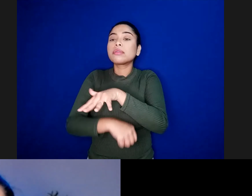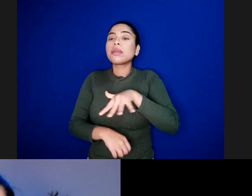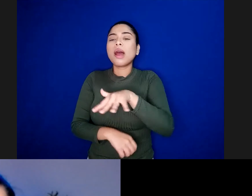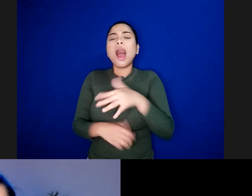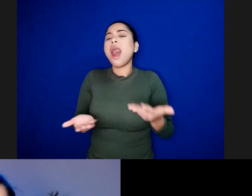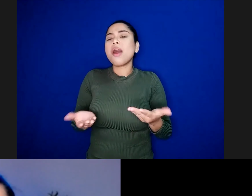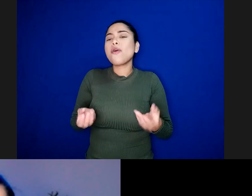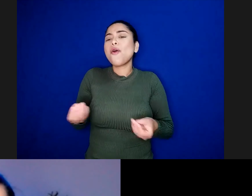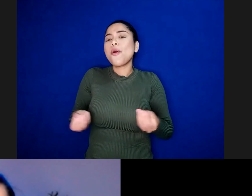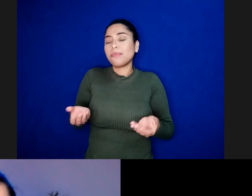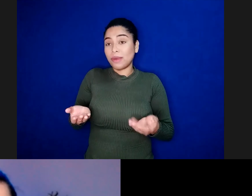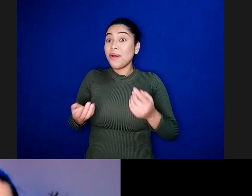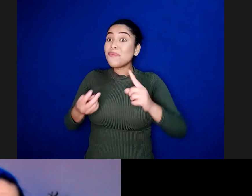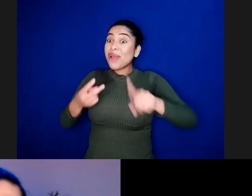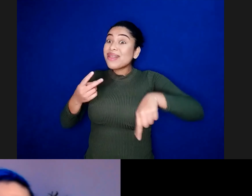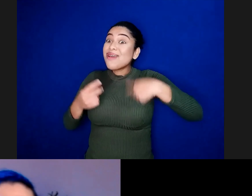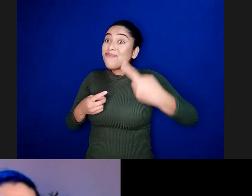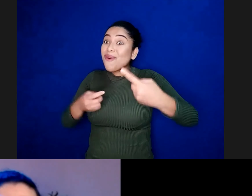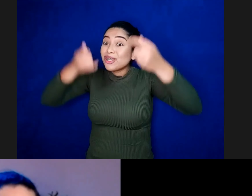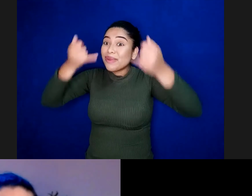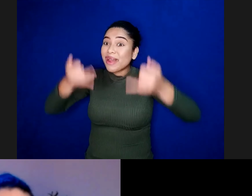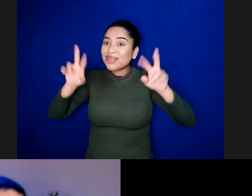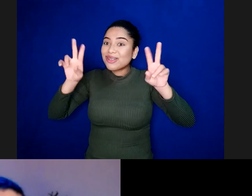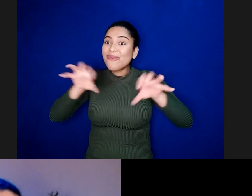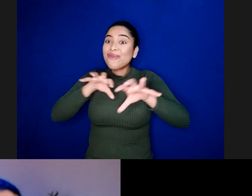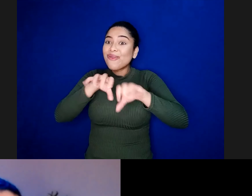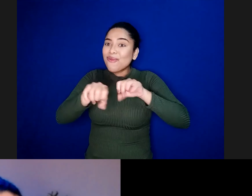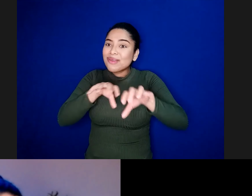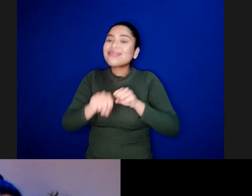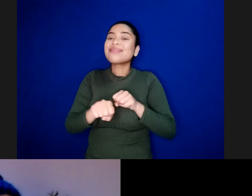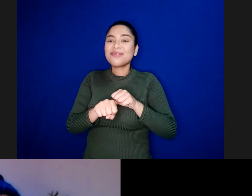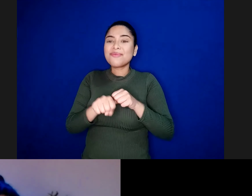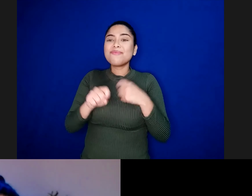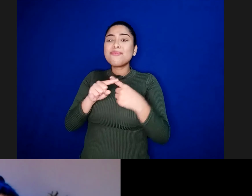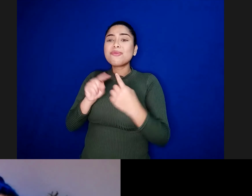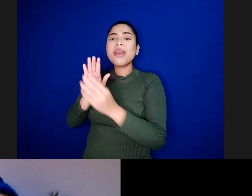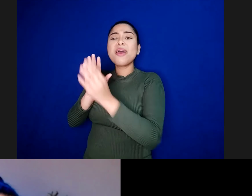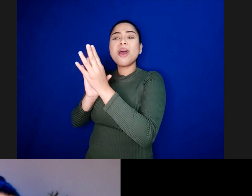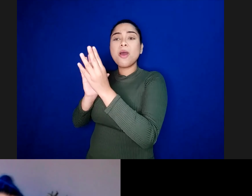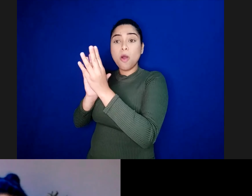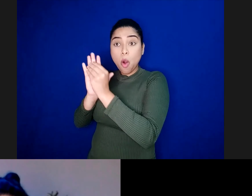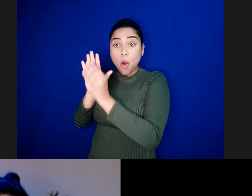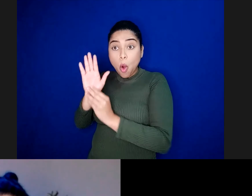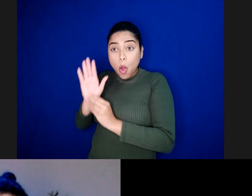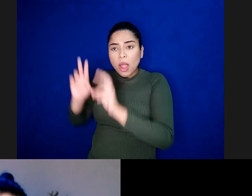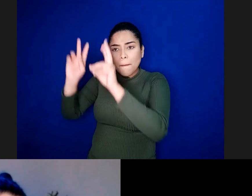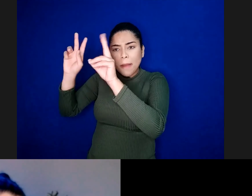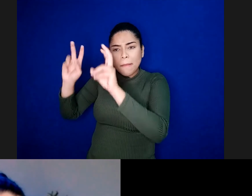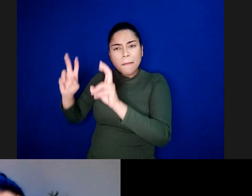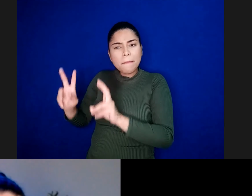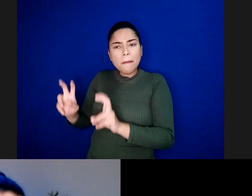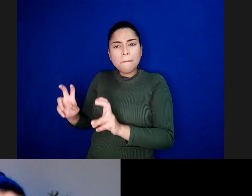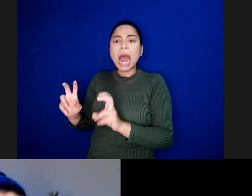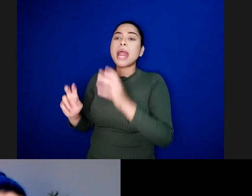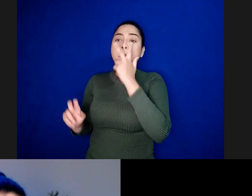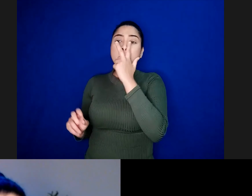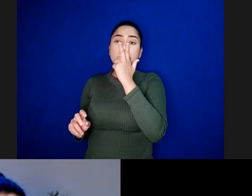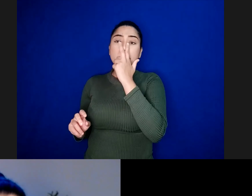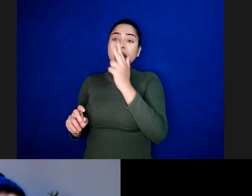de formação na esse conteúdo que ainda é bastante elitizados a gente pode dizer